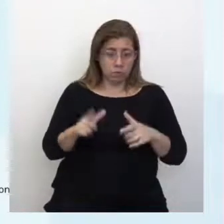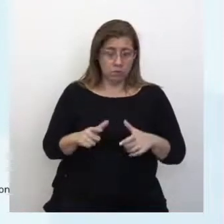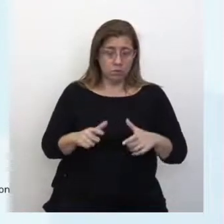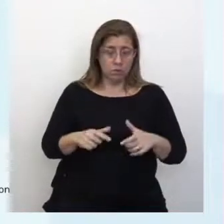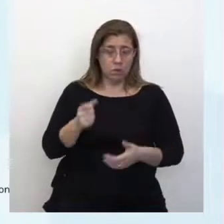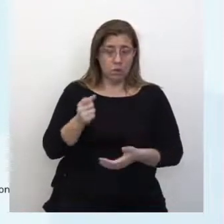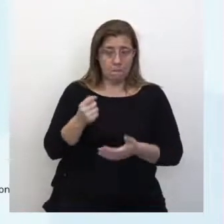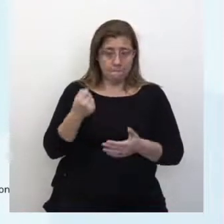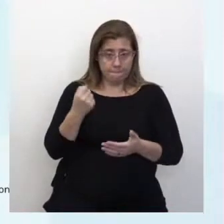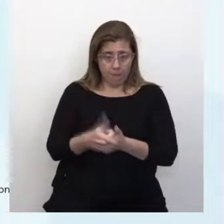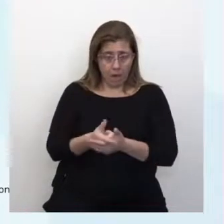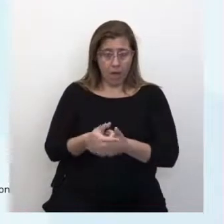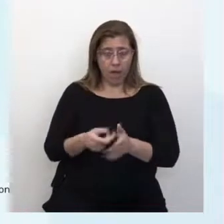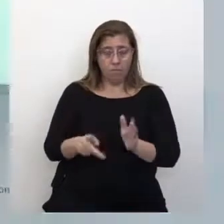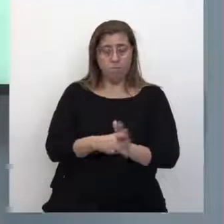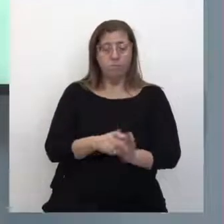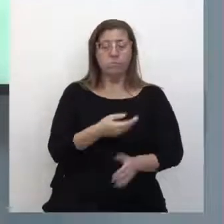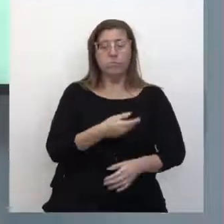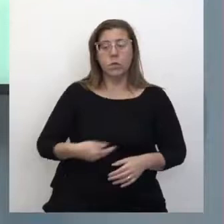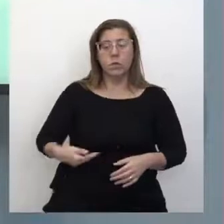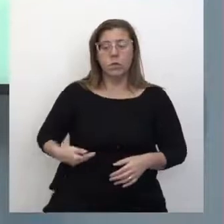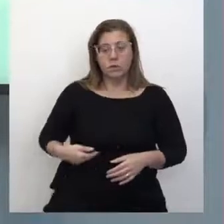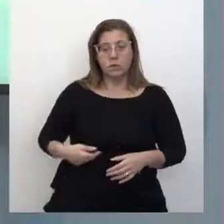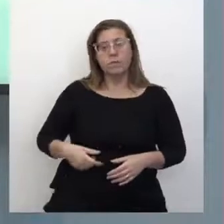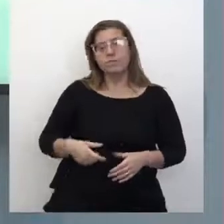mantenedora é uma fonte pública, é uma fonte, né,